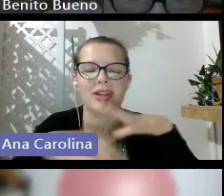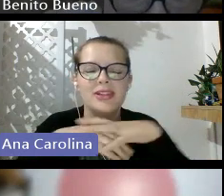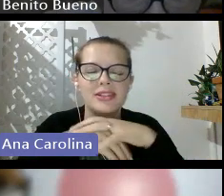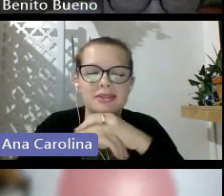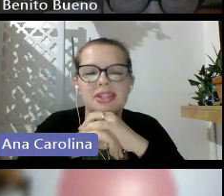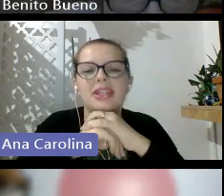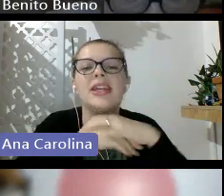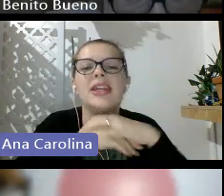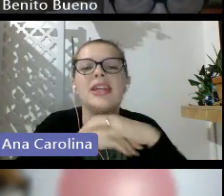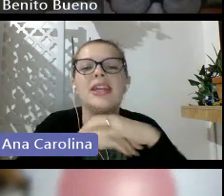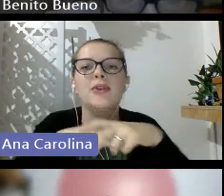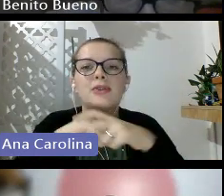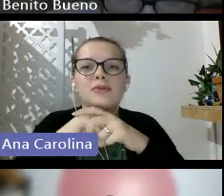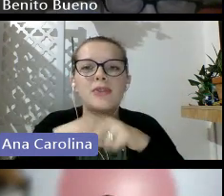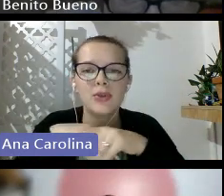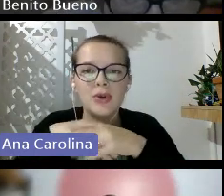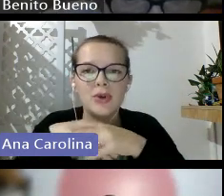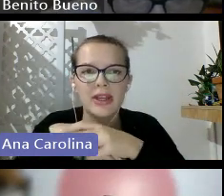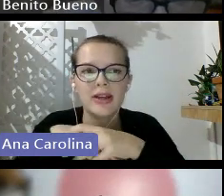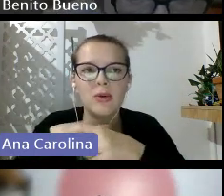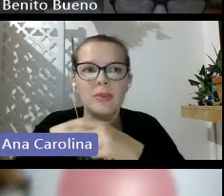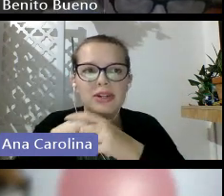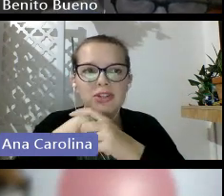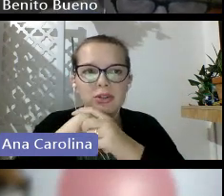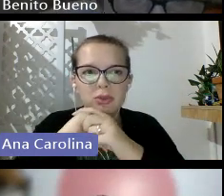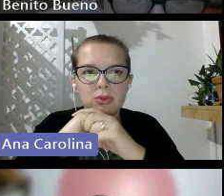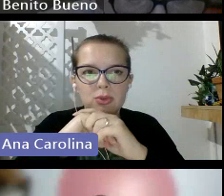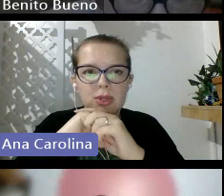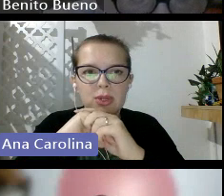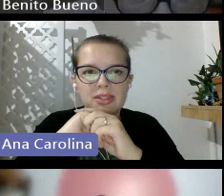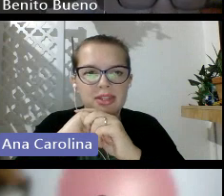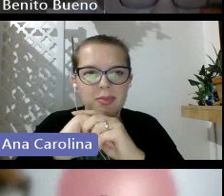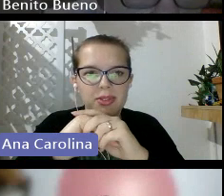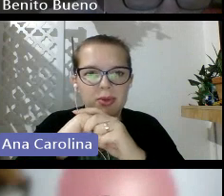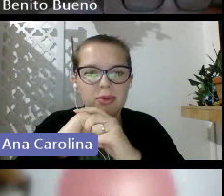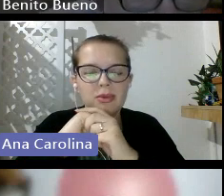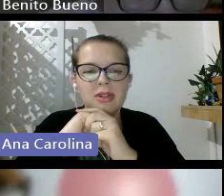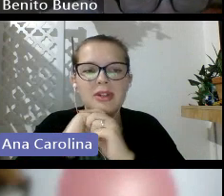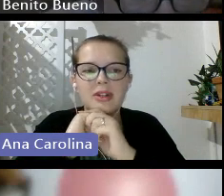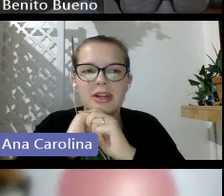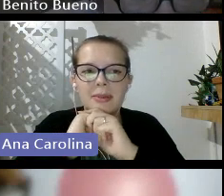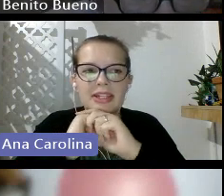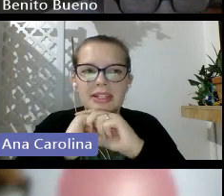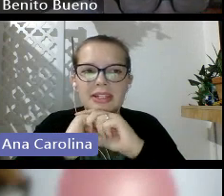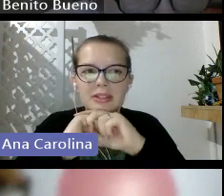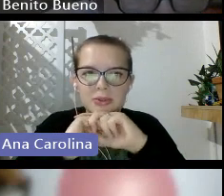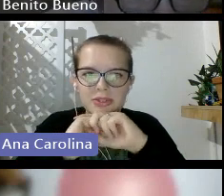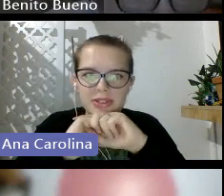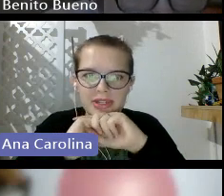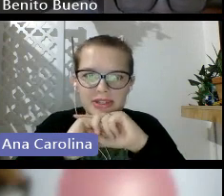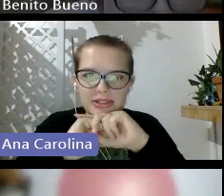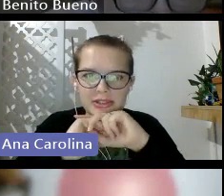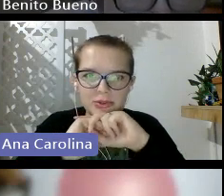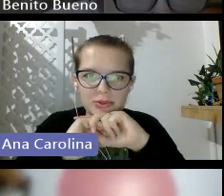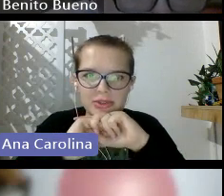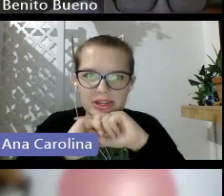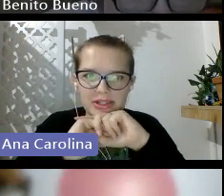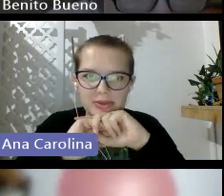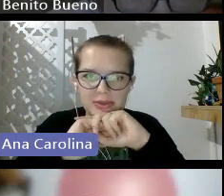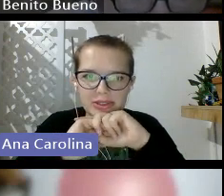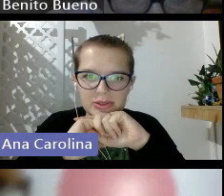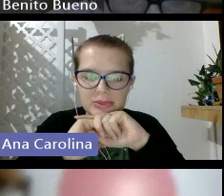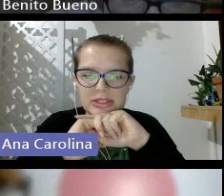os colegas que estão aqui, foi um vídeo que o colega compartilhou no grupo do WhatsApp. Pessoal, a Mariana trouxe, tá, esse estudo